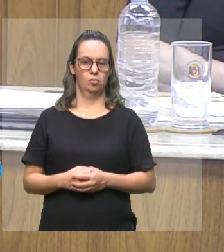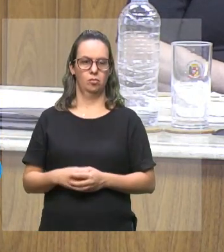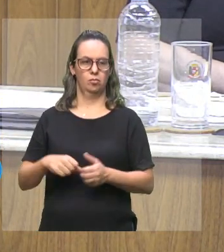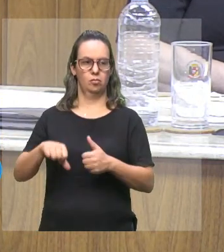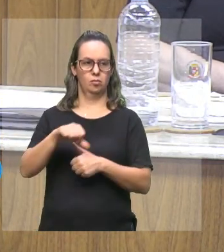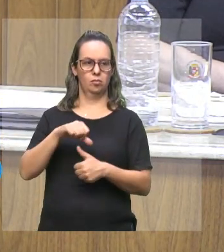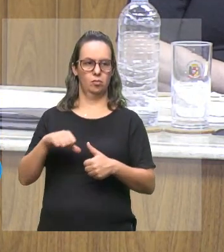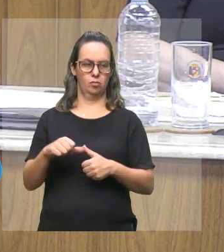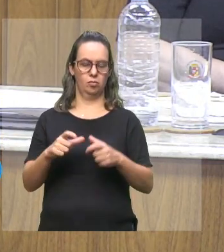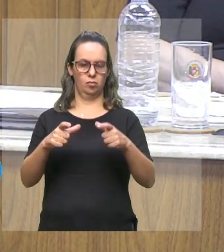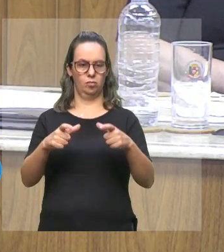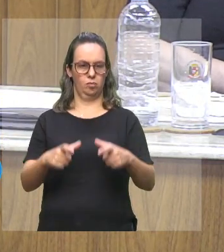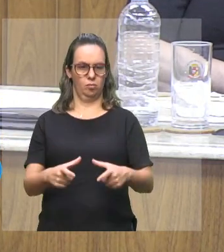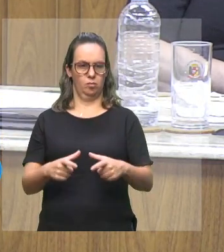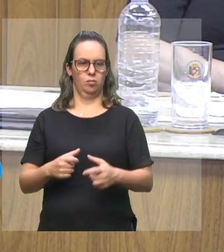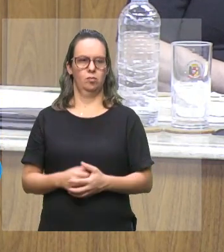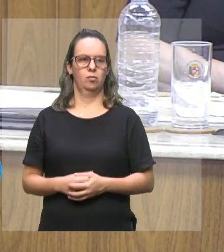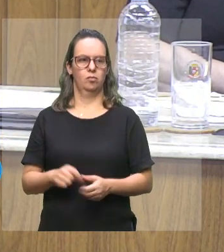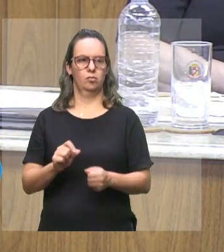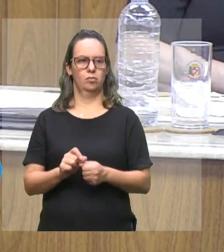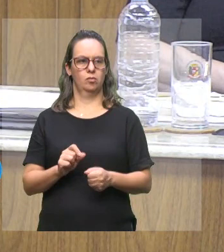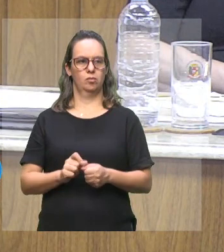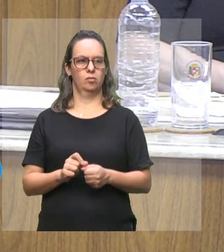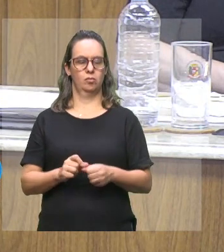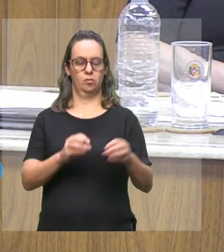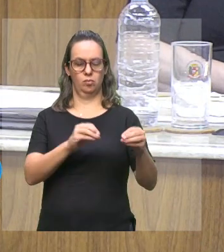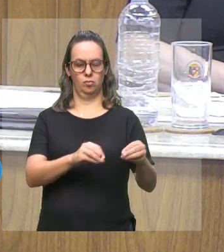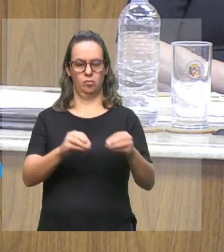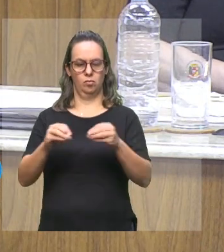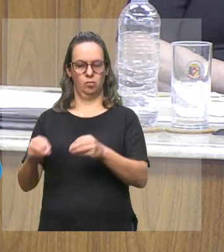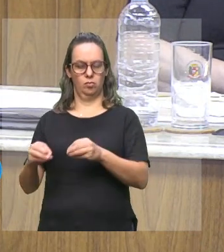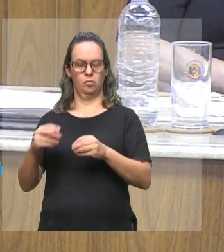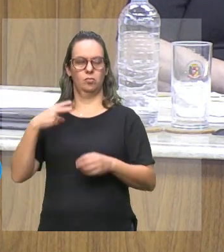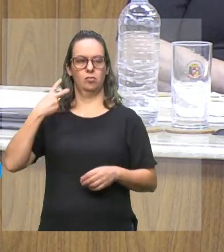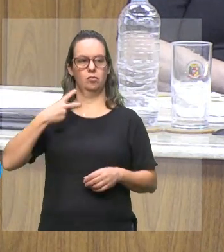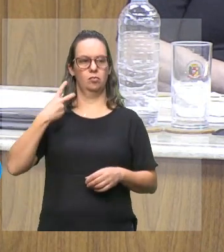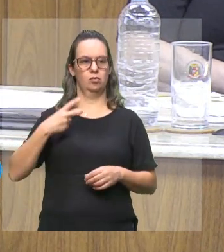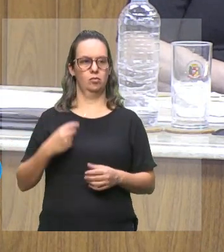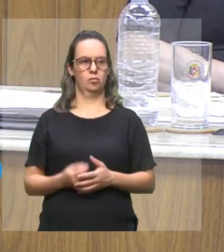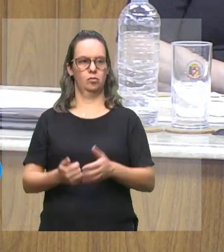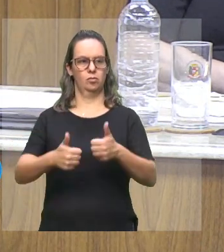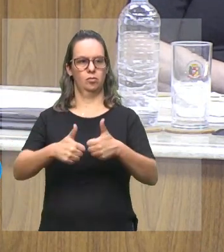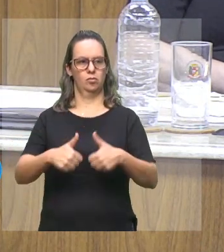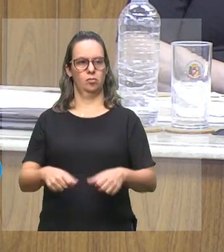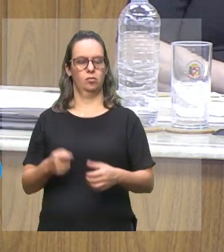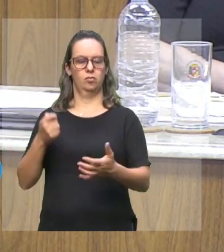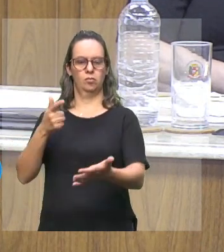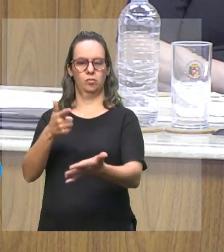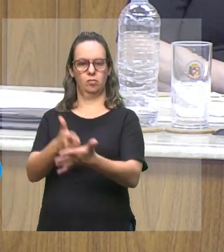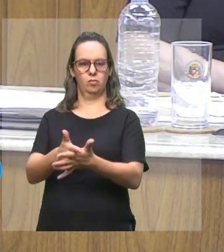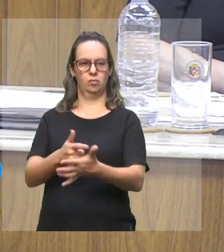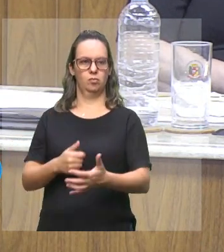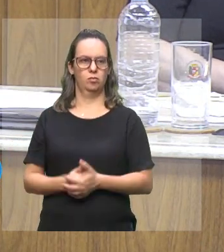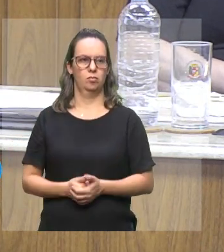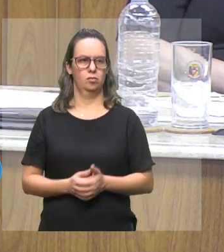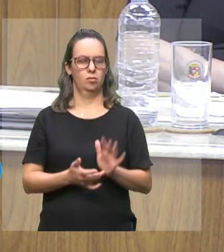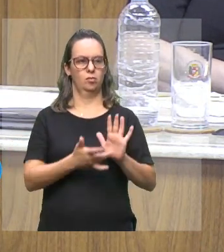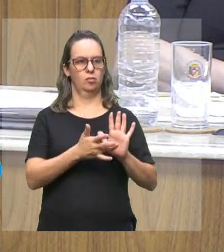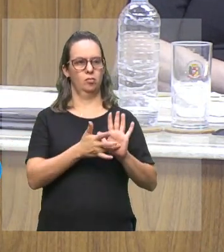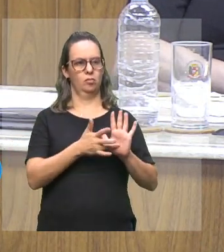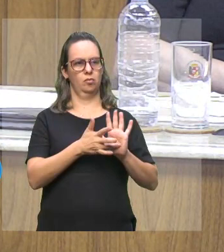egrégia corte, determinando que o deslocamento de vereadores seja custeado pelo regime